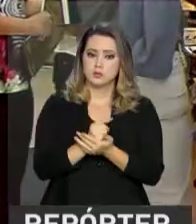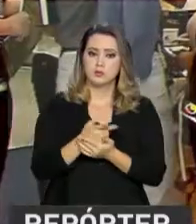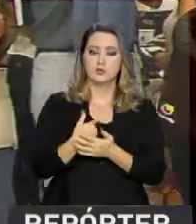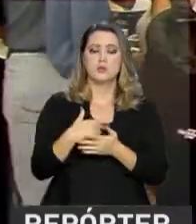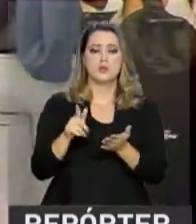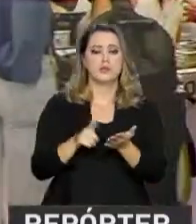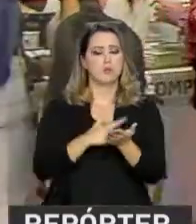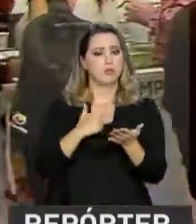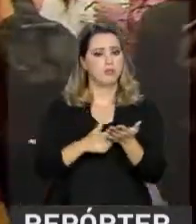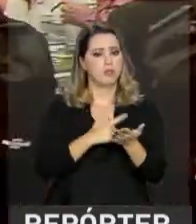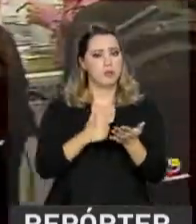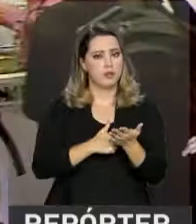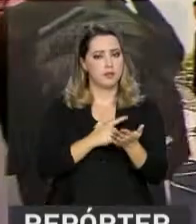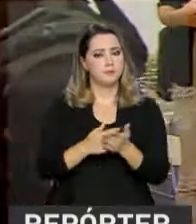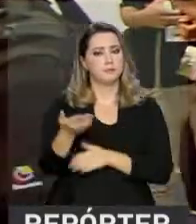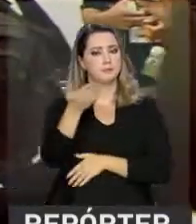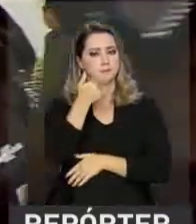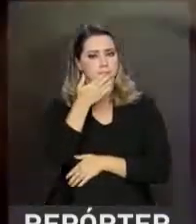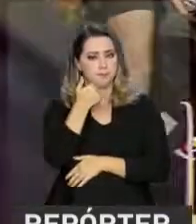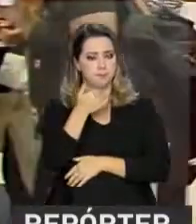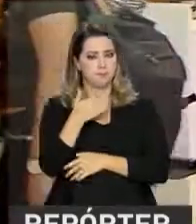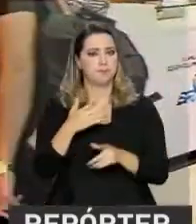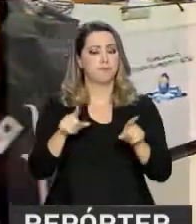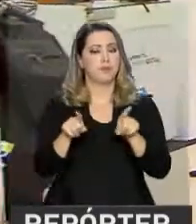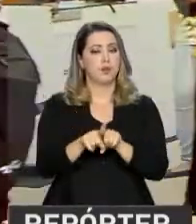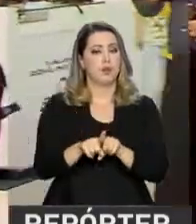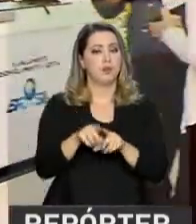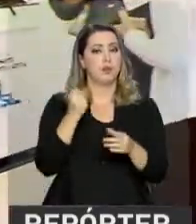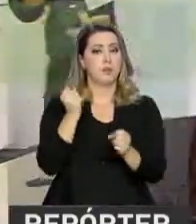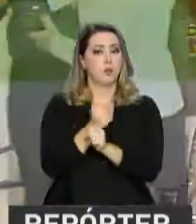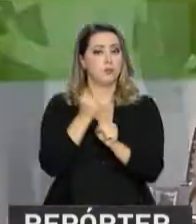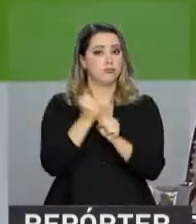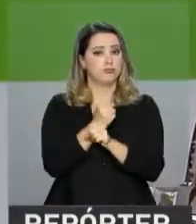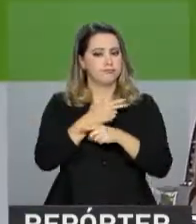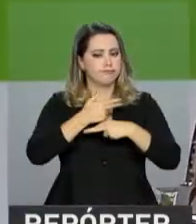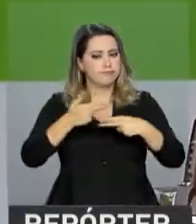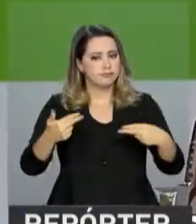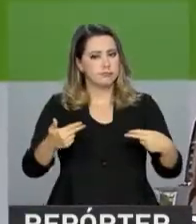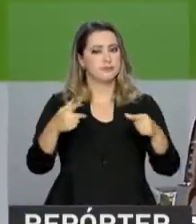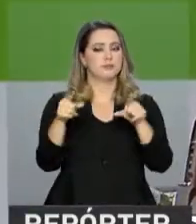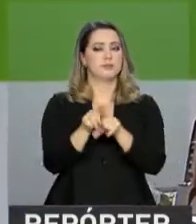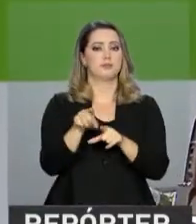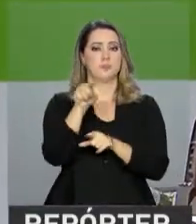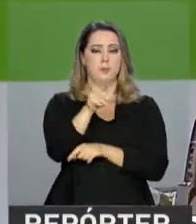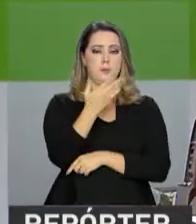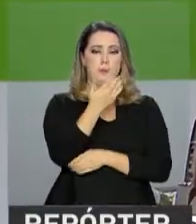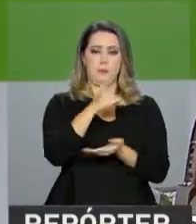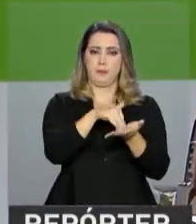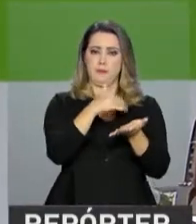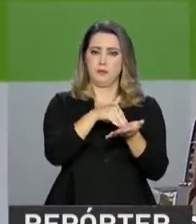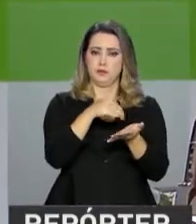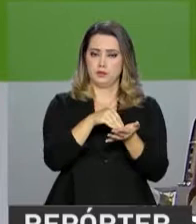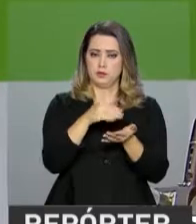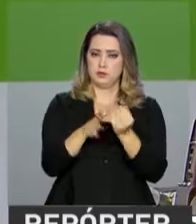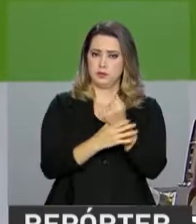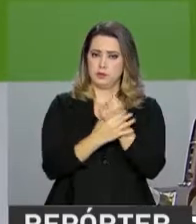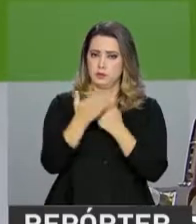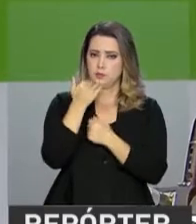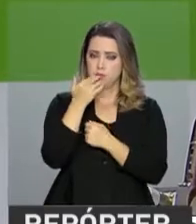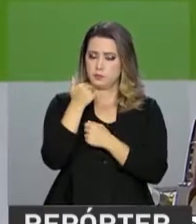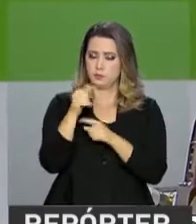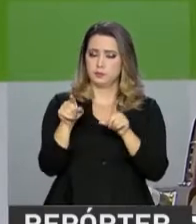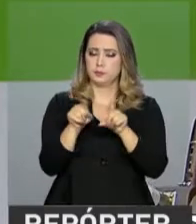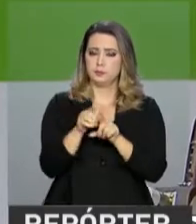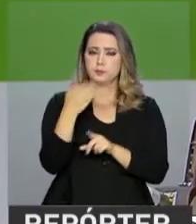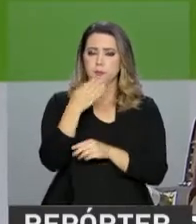livros alimentos da cesta básica e material de construção o secretário nacional de segurança alimentar e nutricional